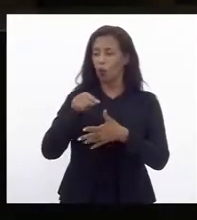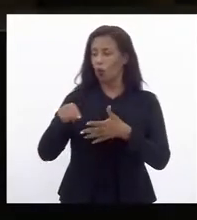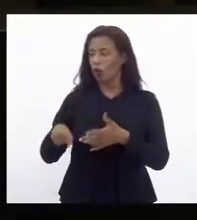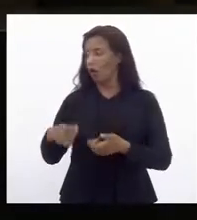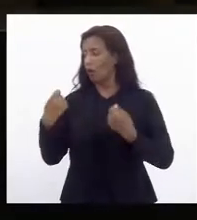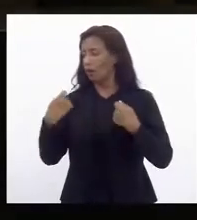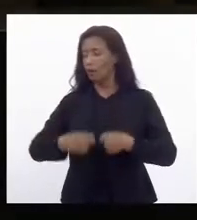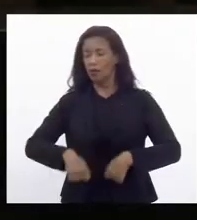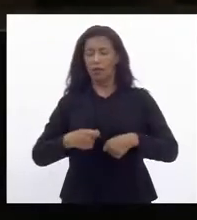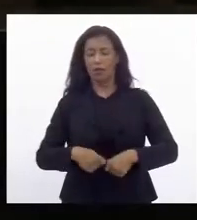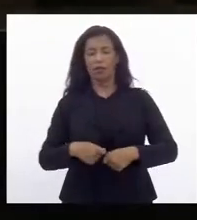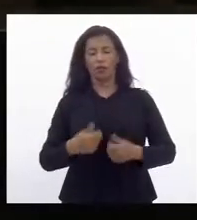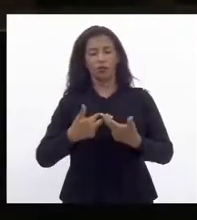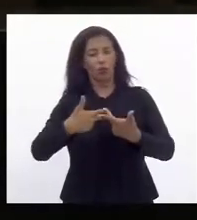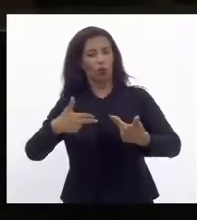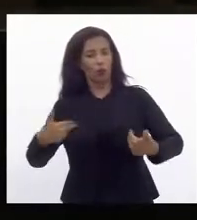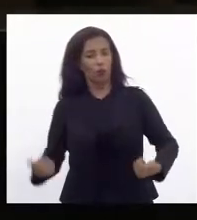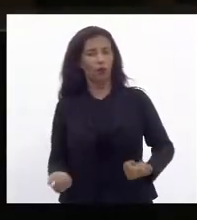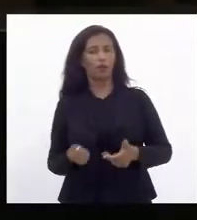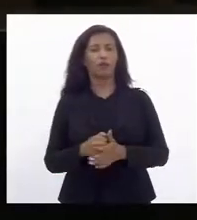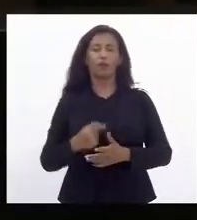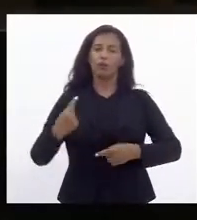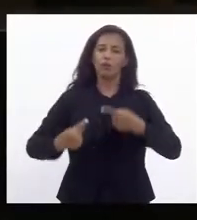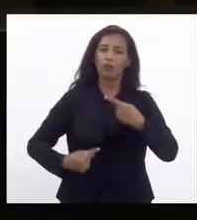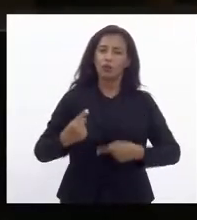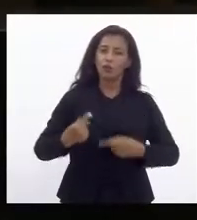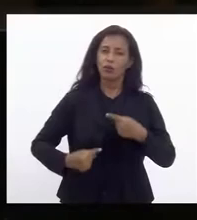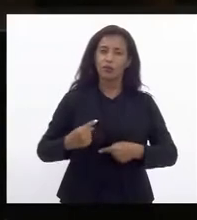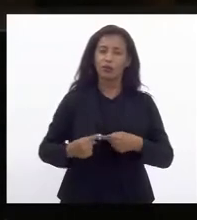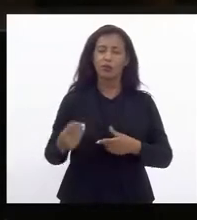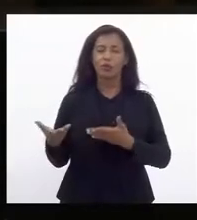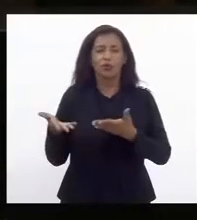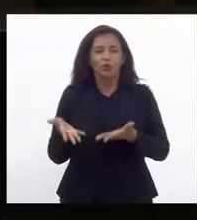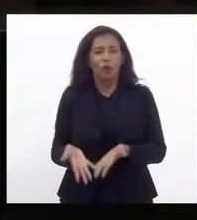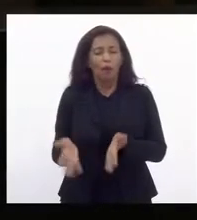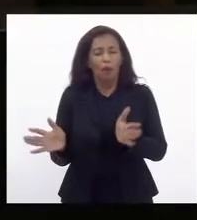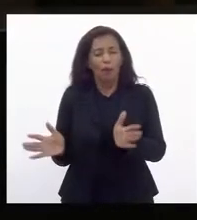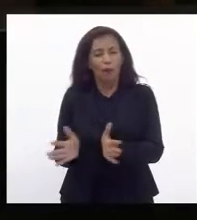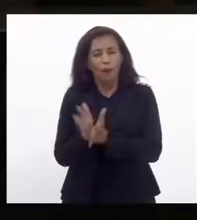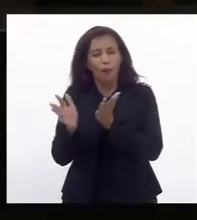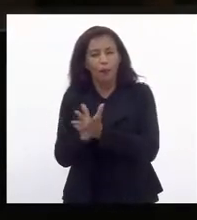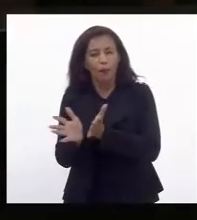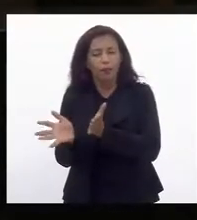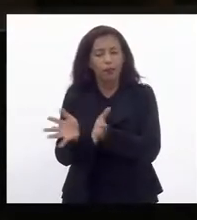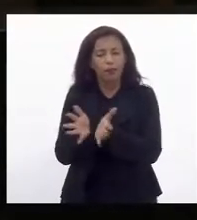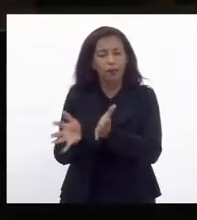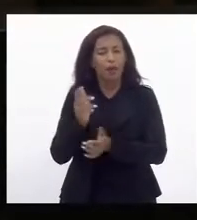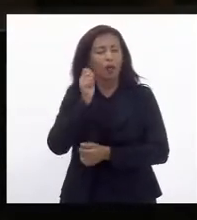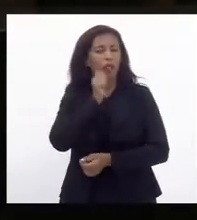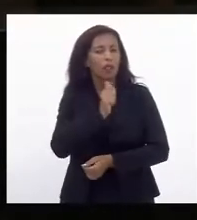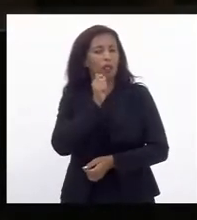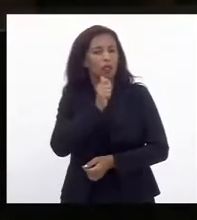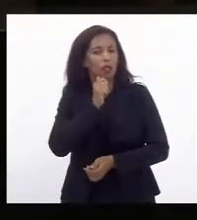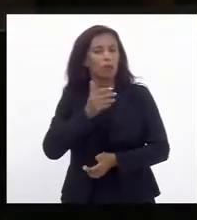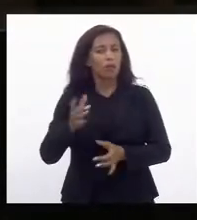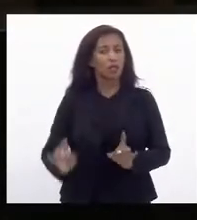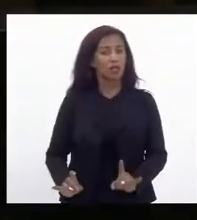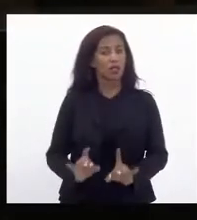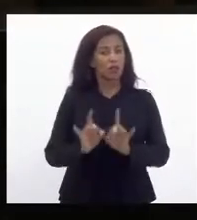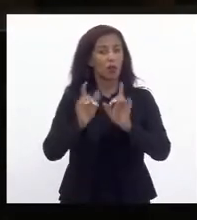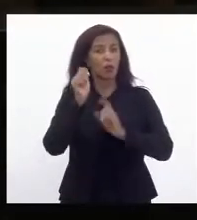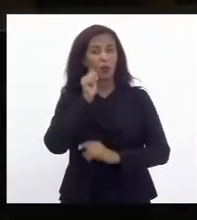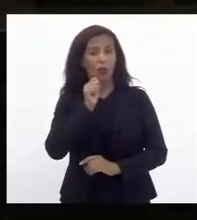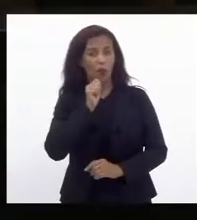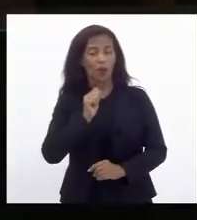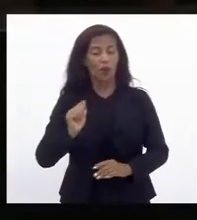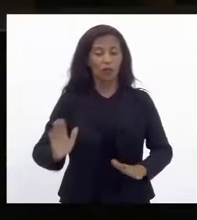necessidade de qualificarmos o debate sobre a vulnerabilidade das nossas mulheres, em especial das nossas